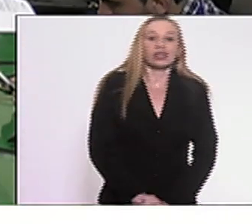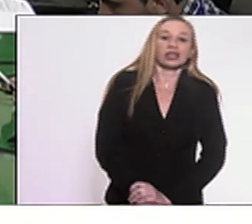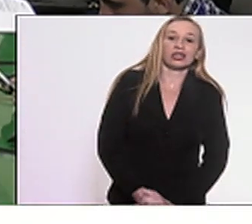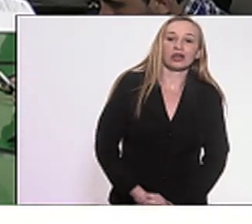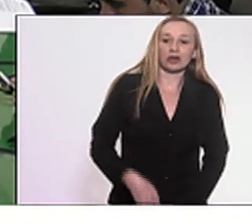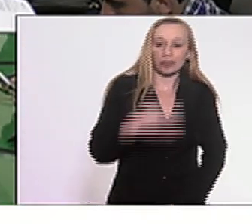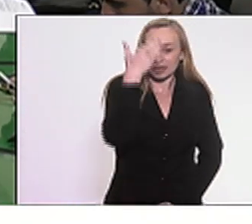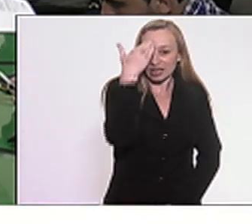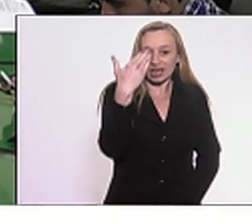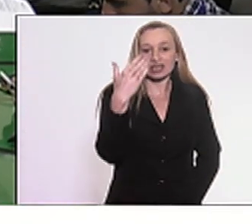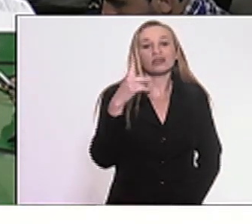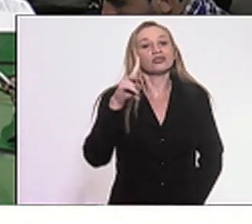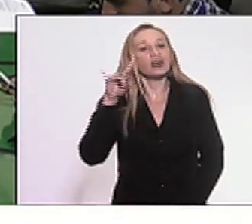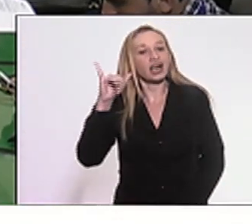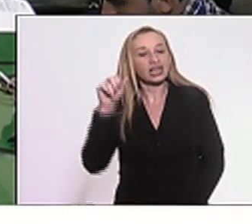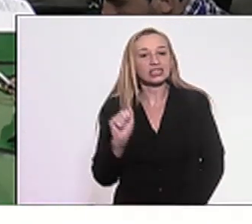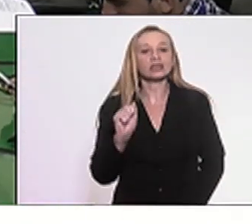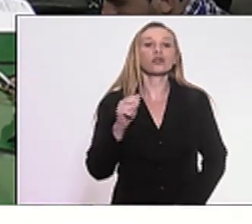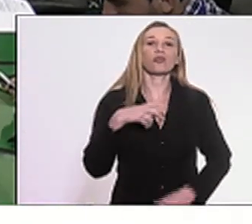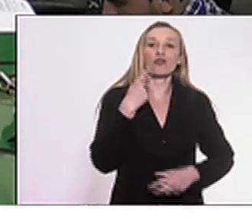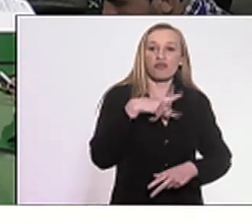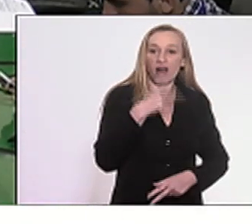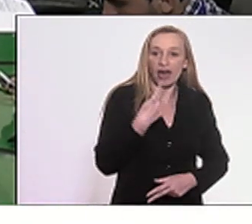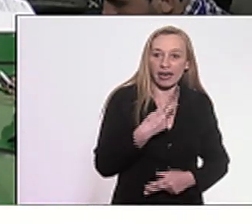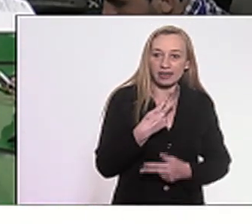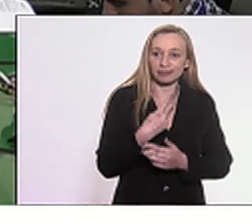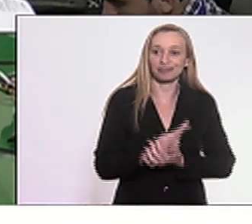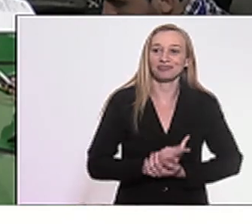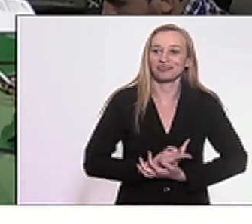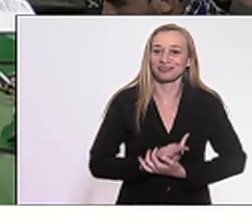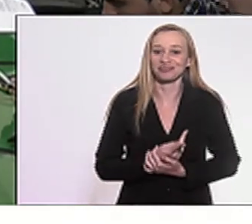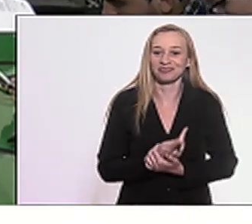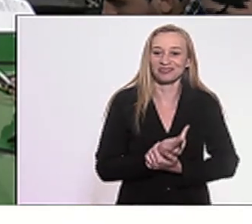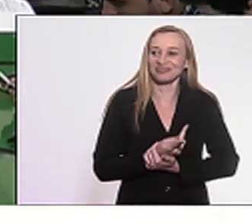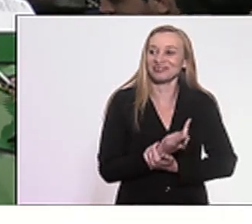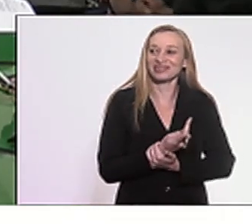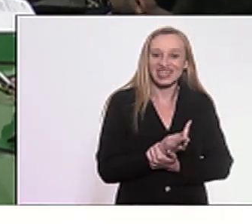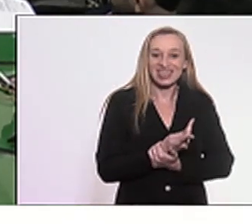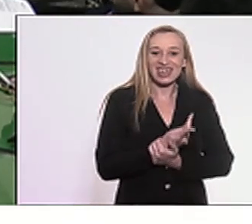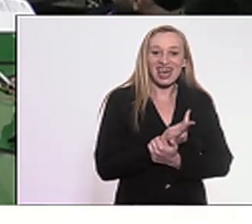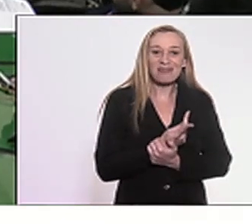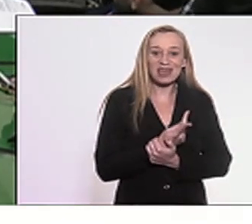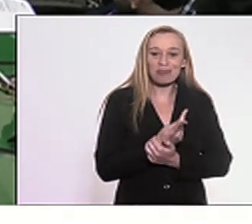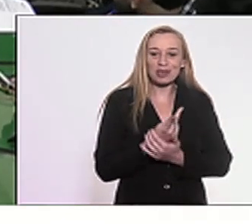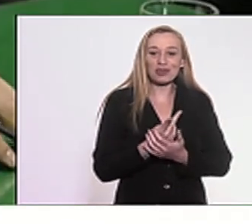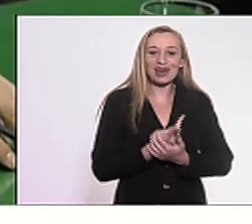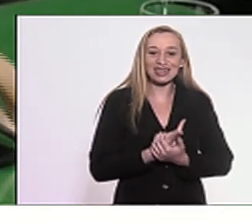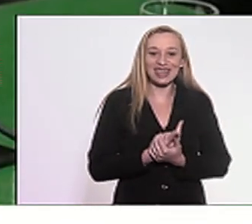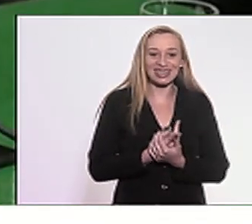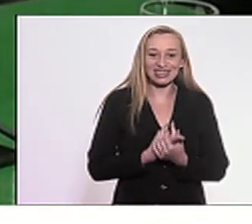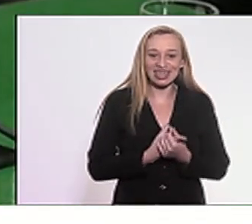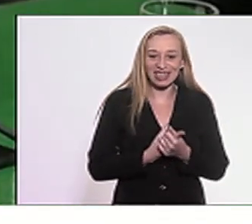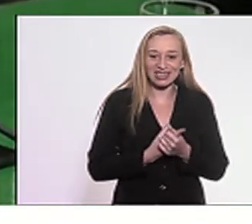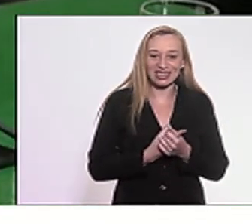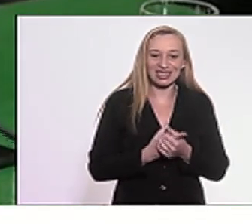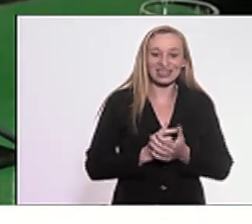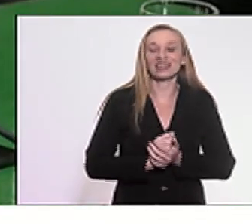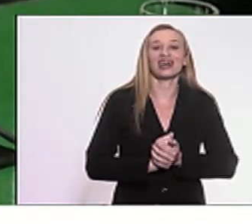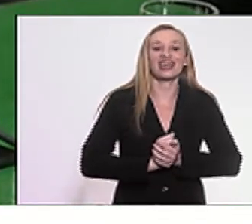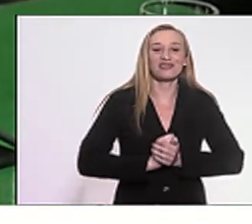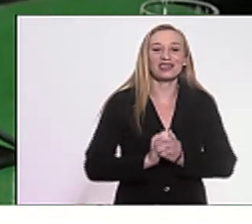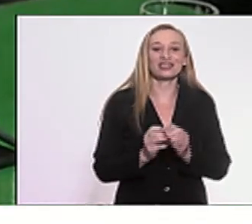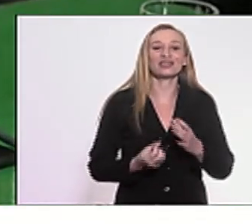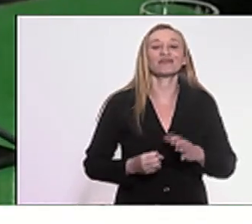Muito obrigado, Wagner. Na verdade, como eu lhe disse, esse disque ele vem sendo